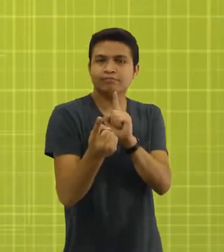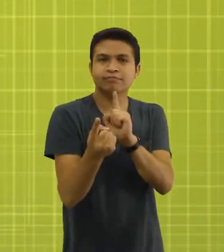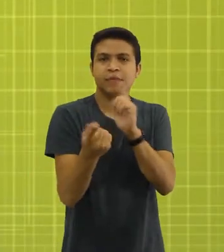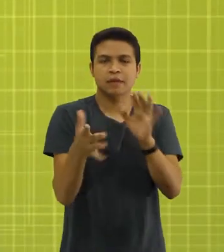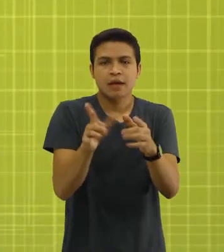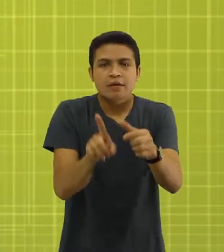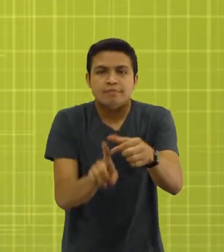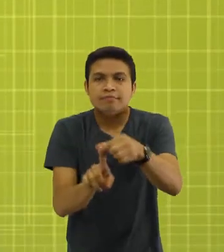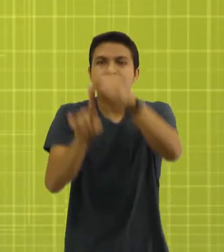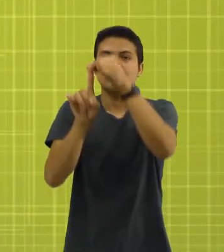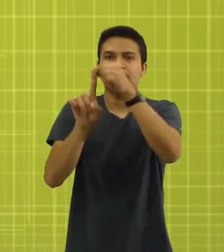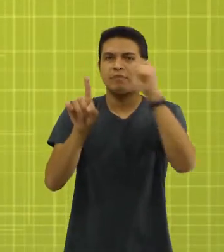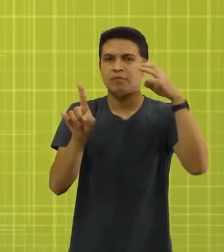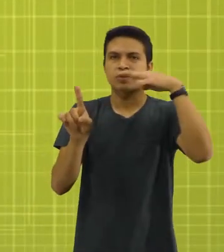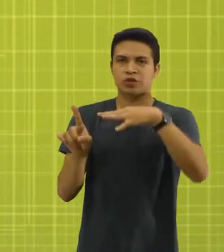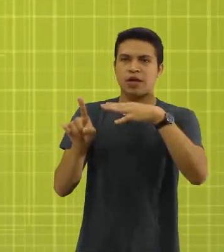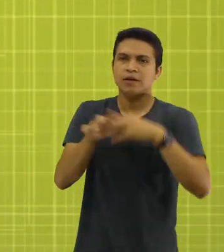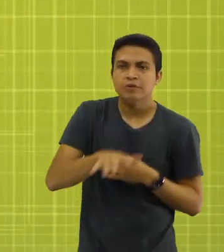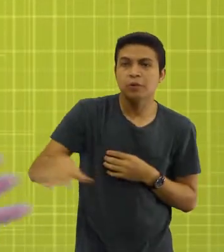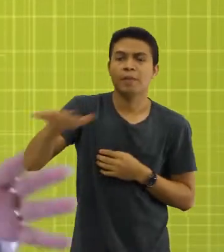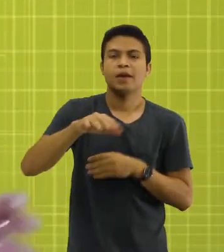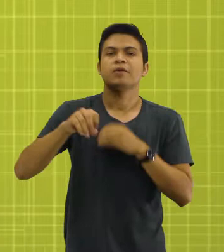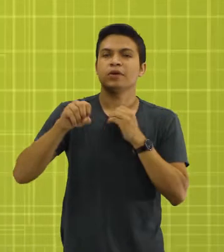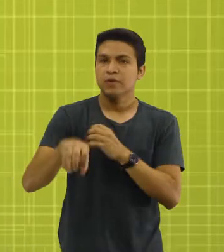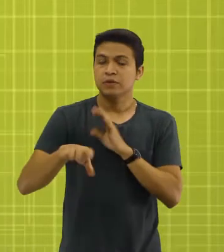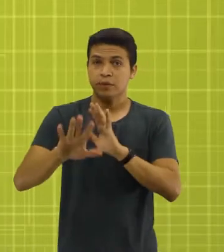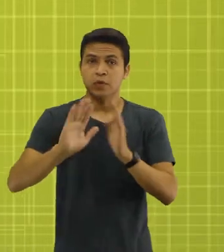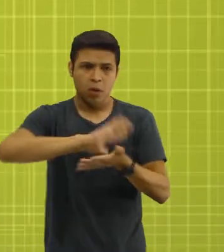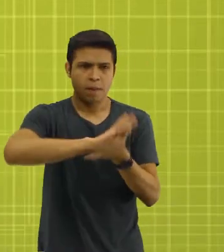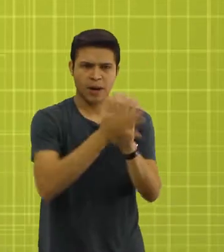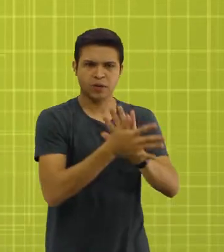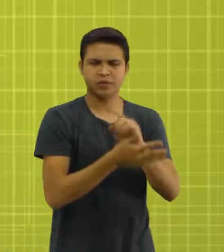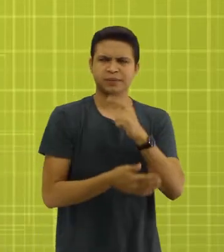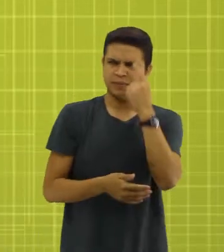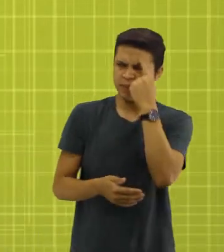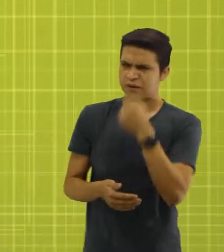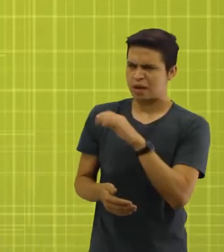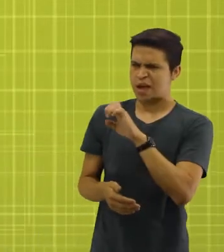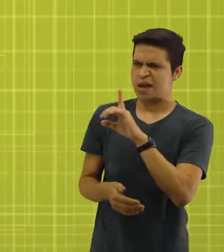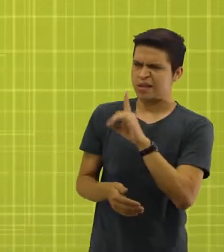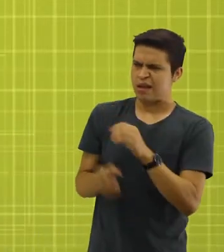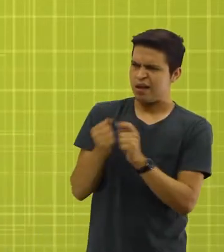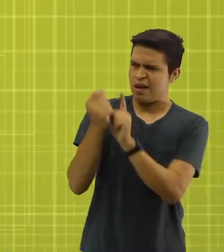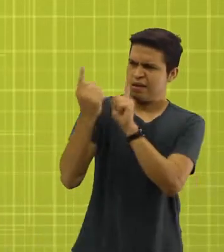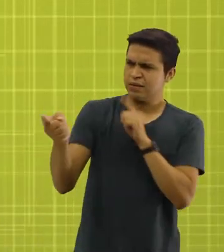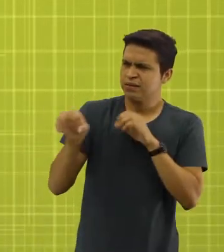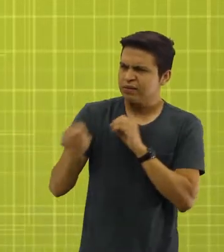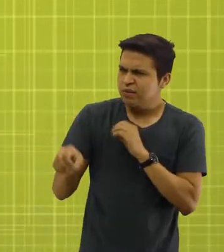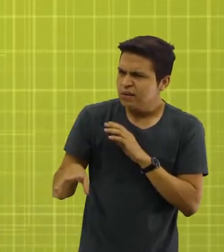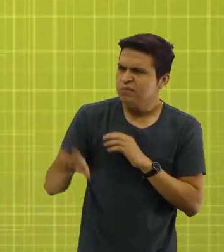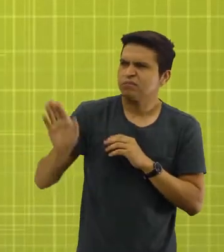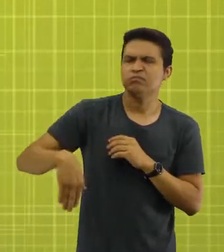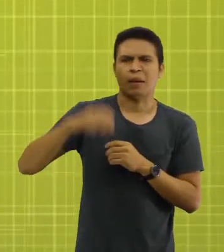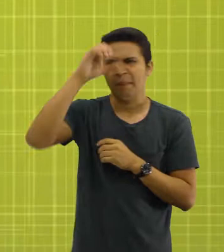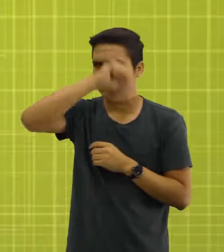espaço de destaque no meio educacional, em todos os níveis, vencendo inclusive o preconceito de que cursos oferecidos na educação à